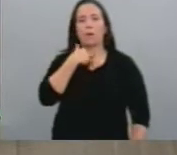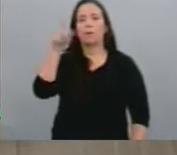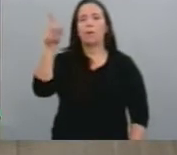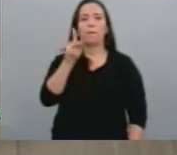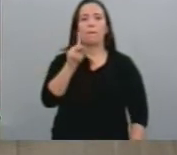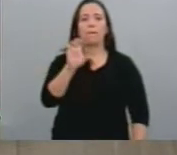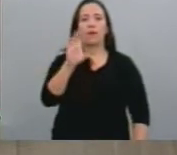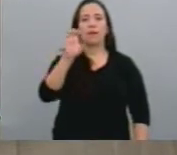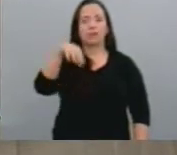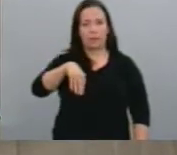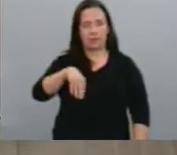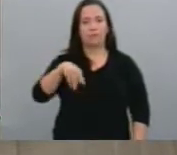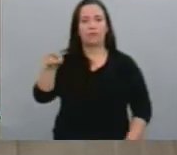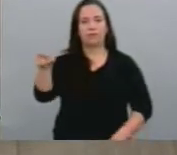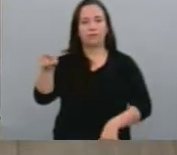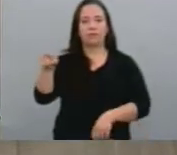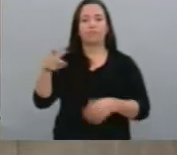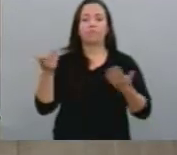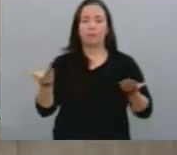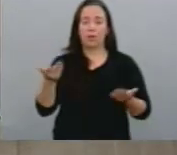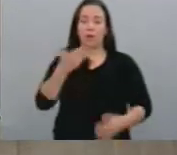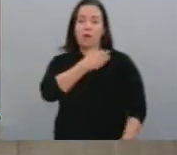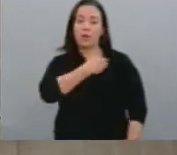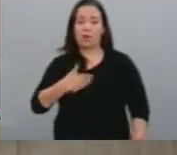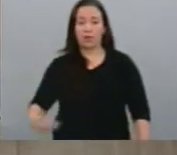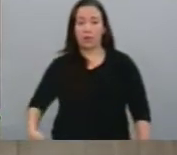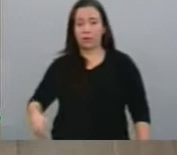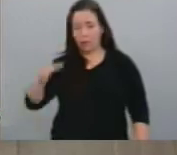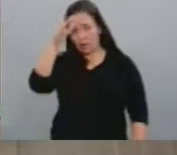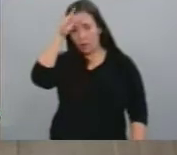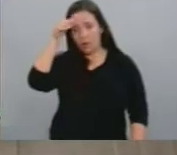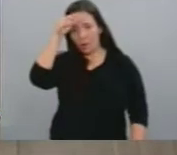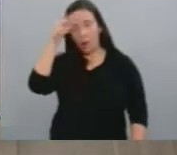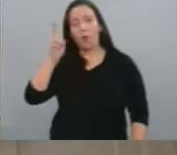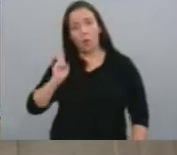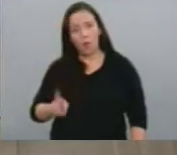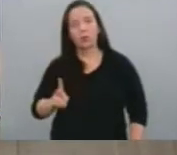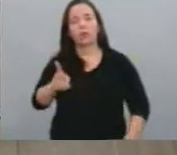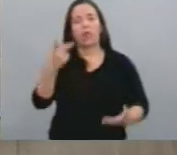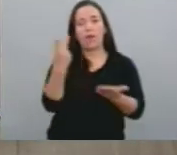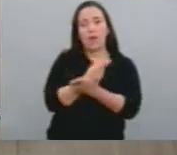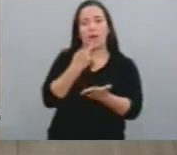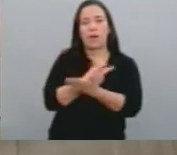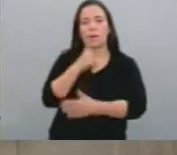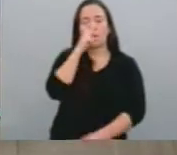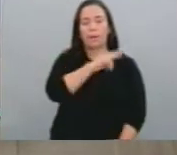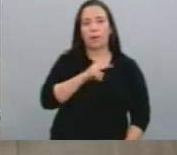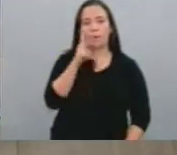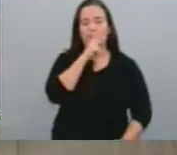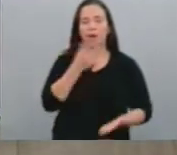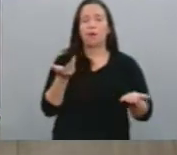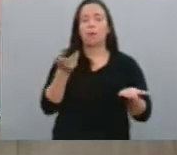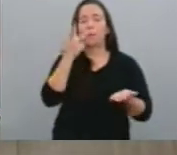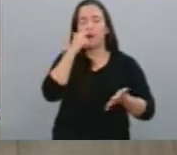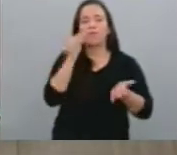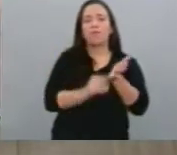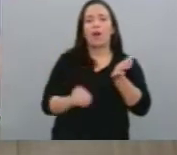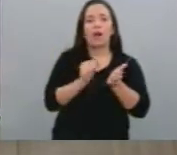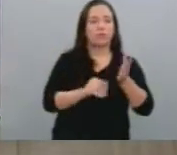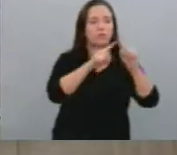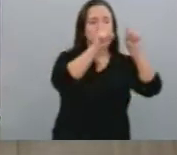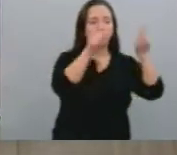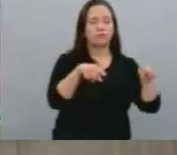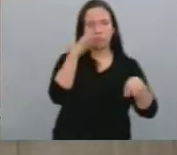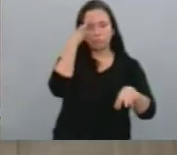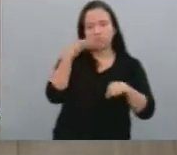Dizia disso. E o governador Camilo Santana insiste no erro. Faltou pensamento estratégico. Naquele